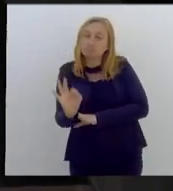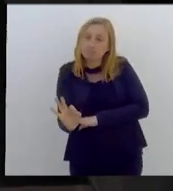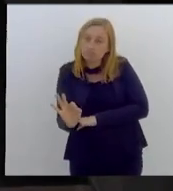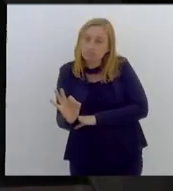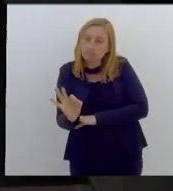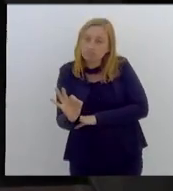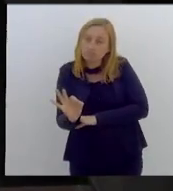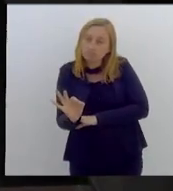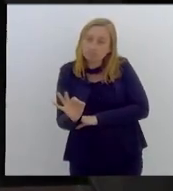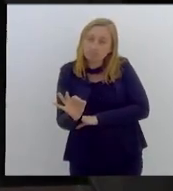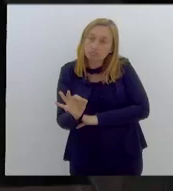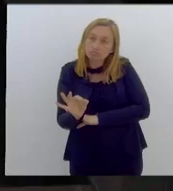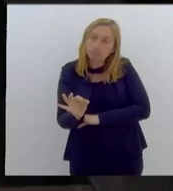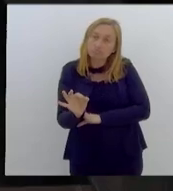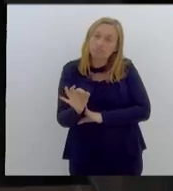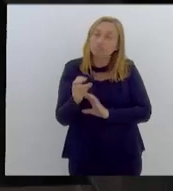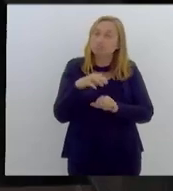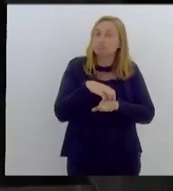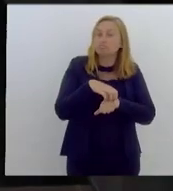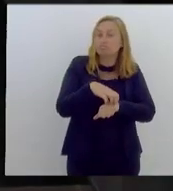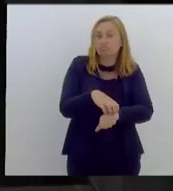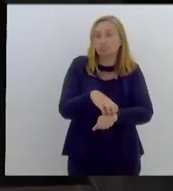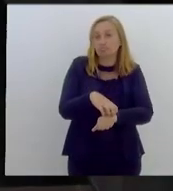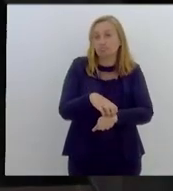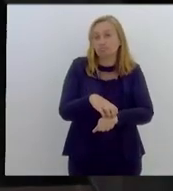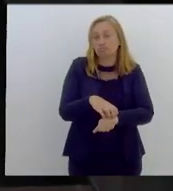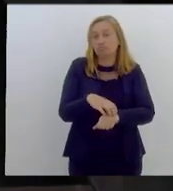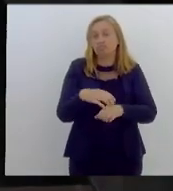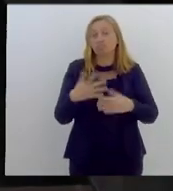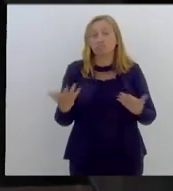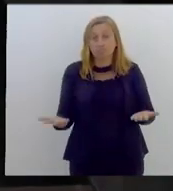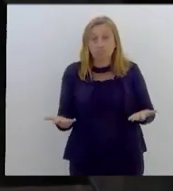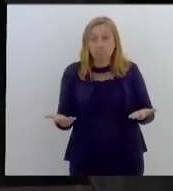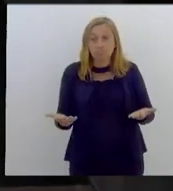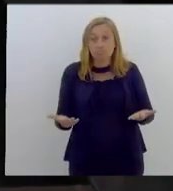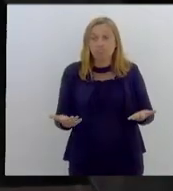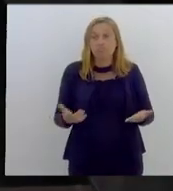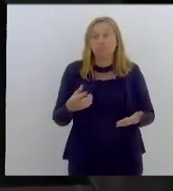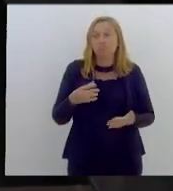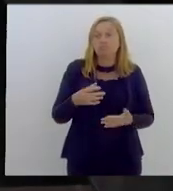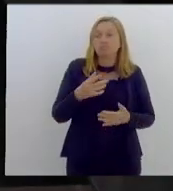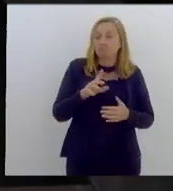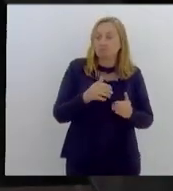18,15% previsto para transporte e mobilidade urbana. Então,